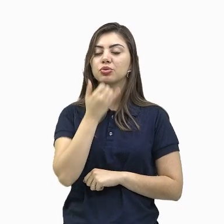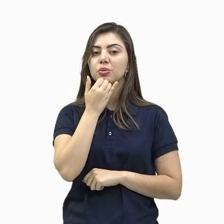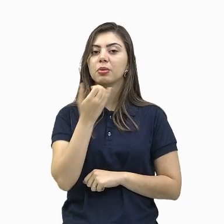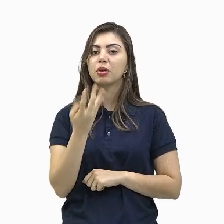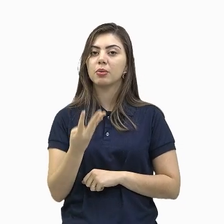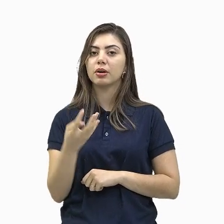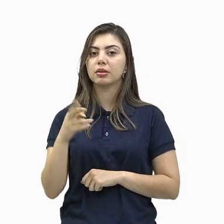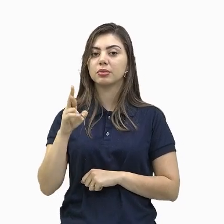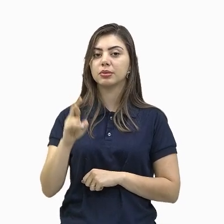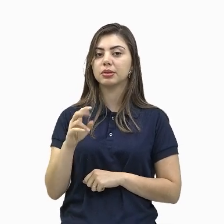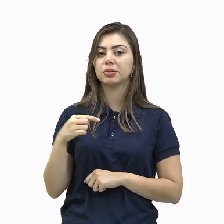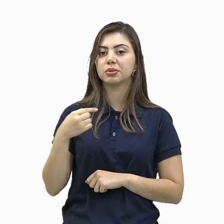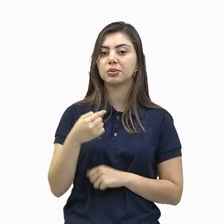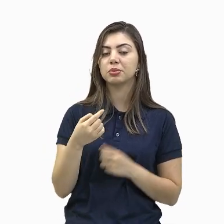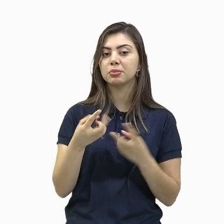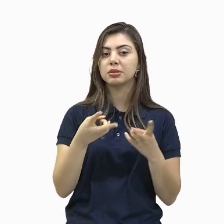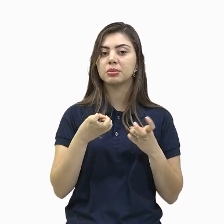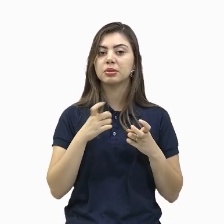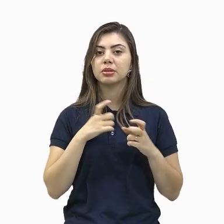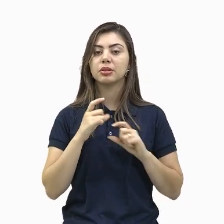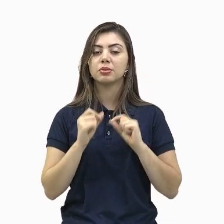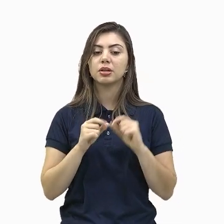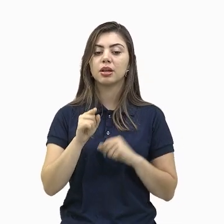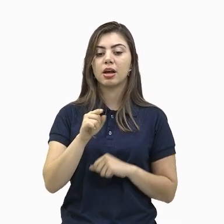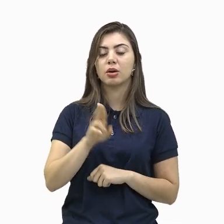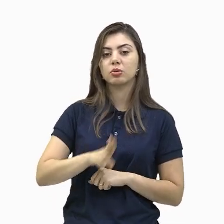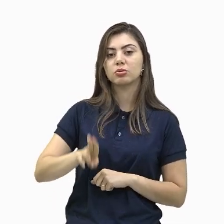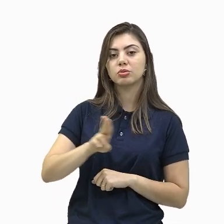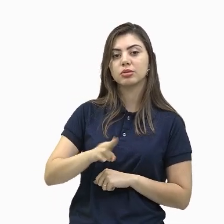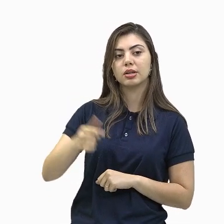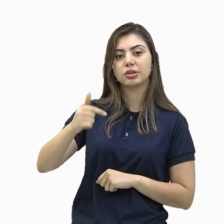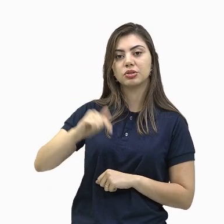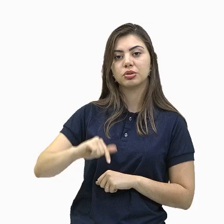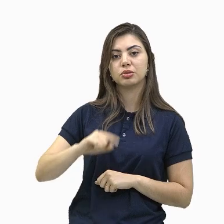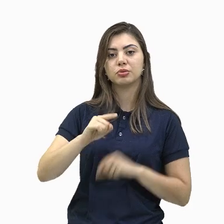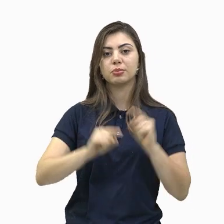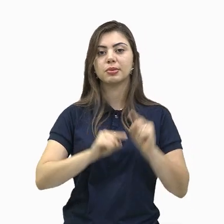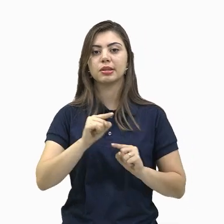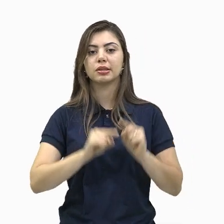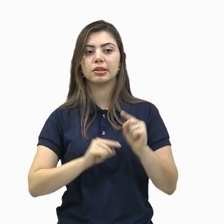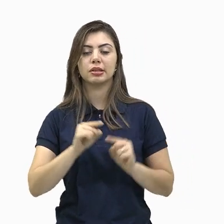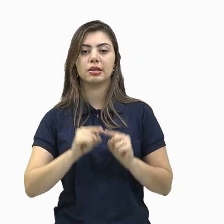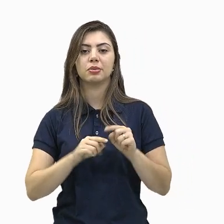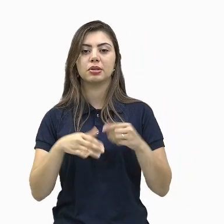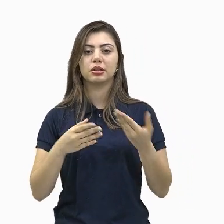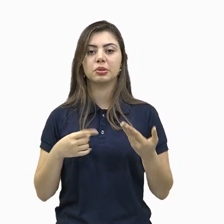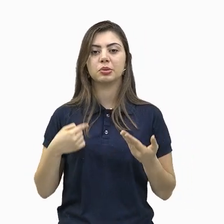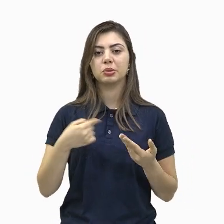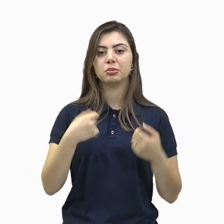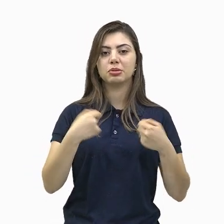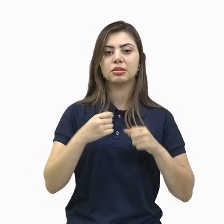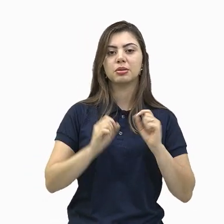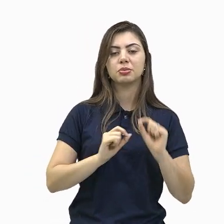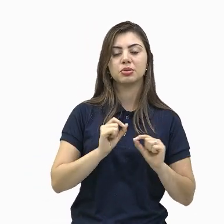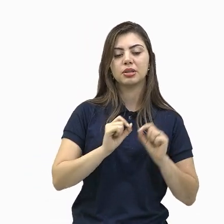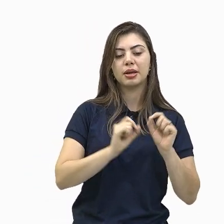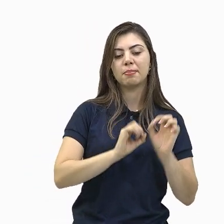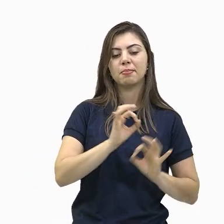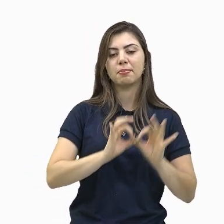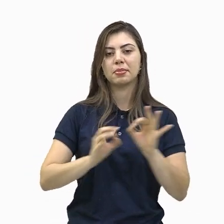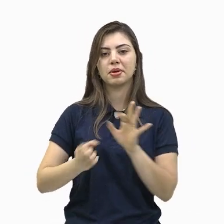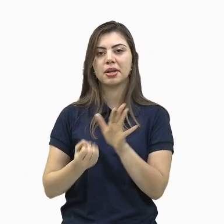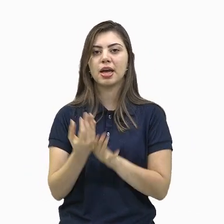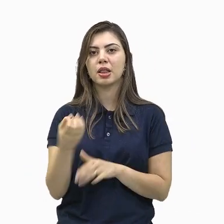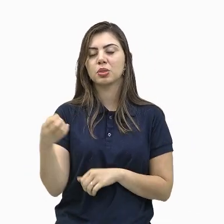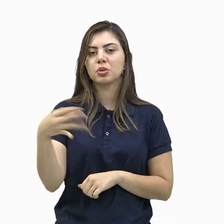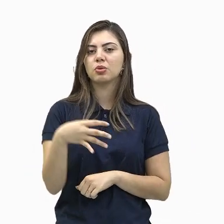Vemos que reutilizar materiais e objetos prolonga sua vida útil e reduz a necessidade de produzir novos itens, diminuindo